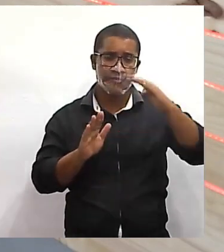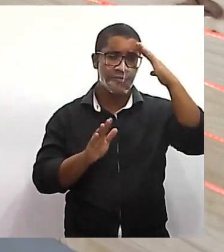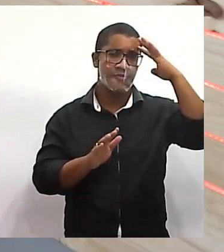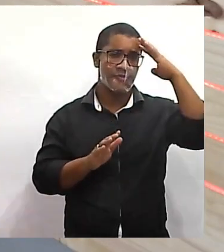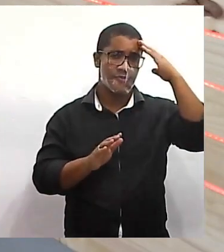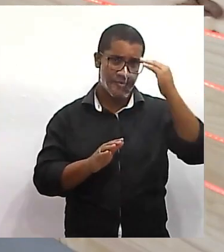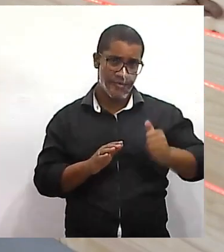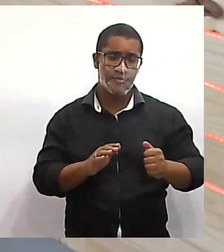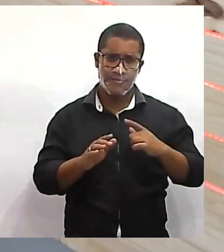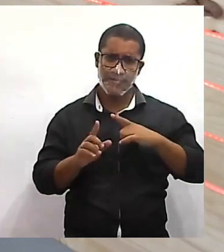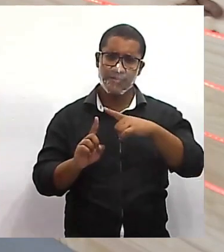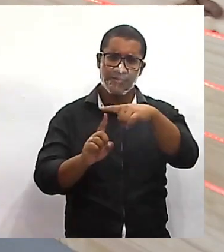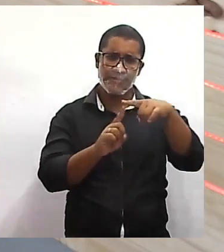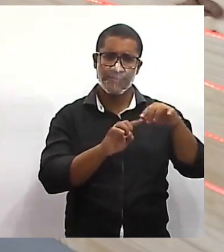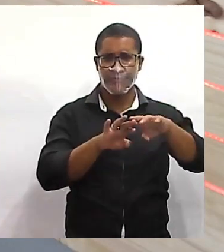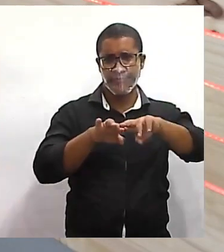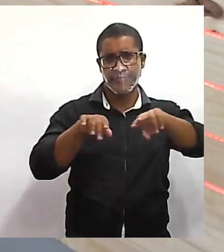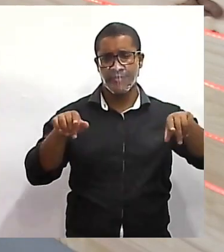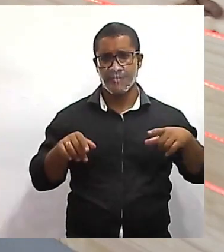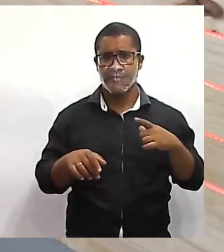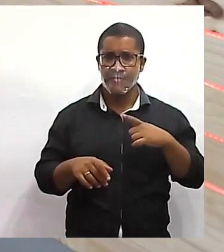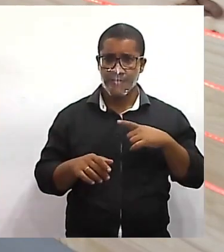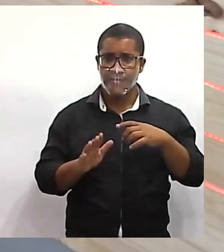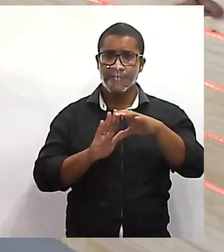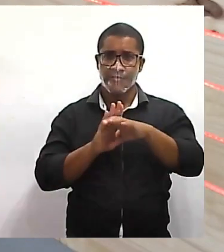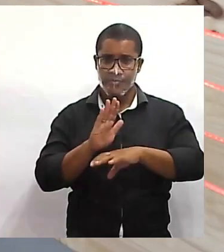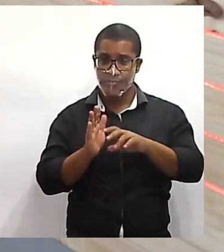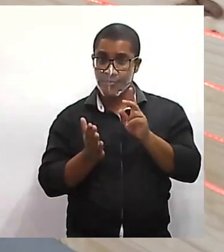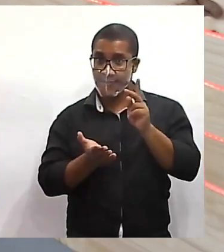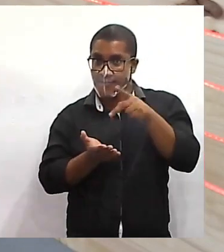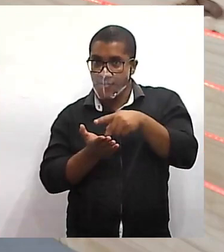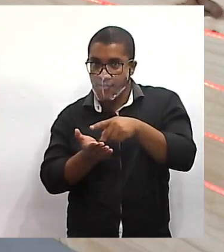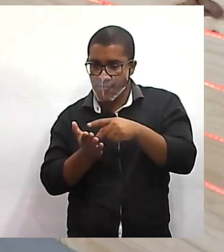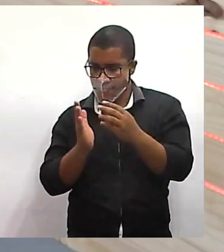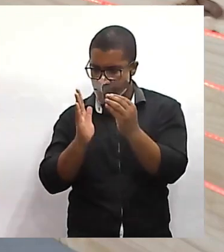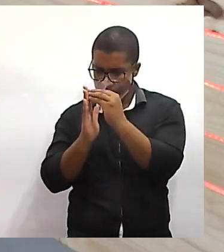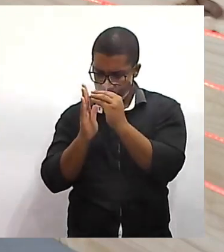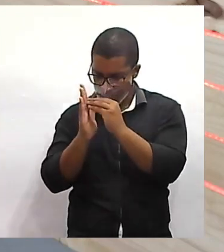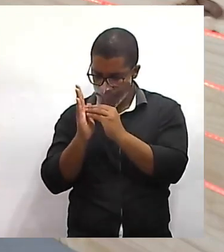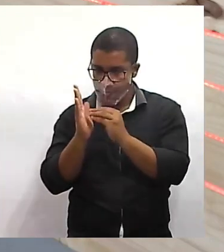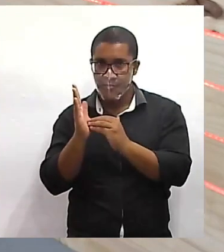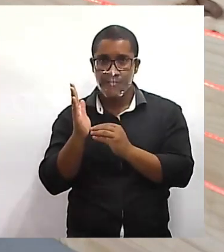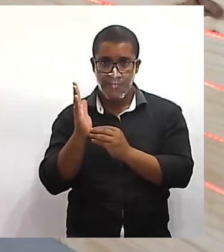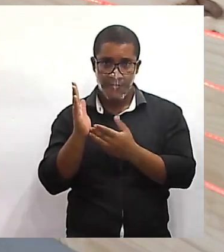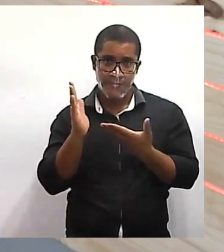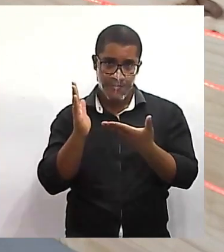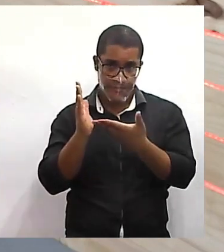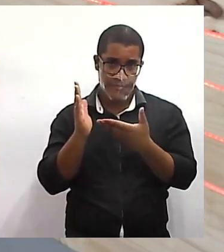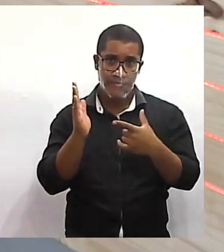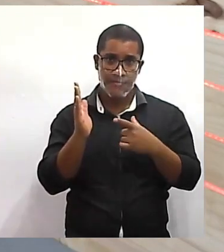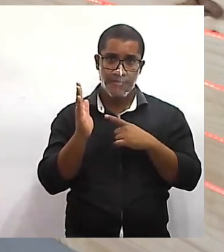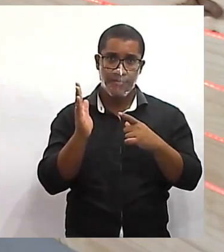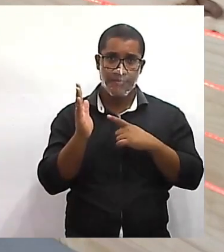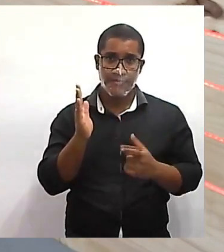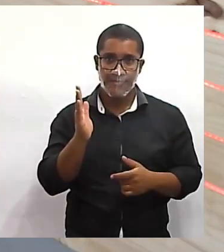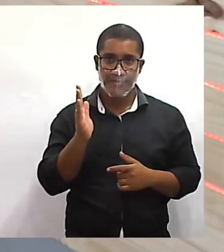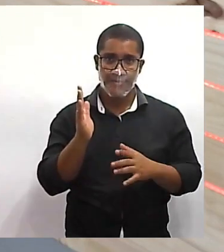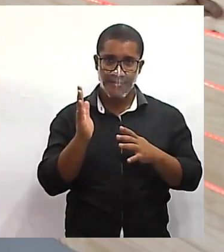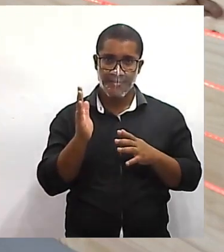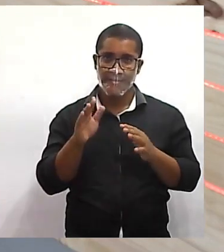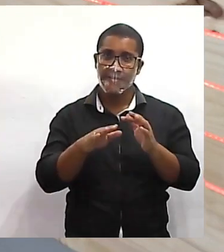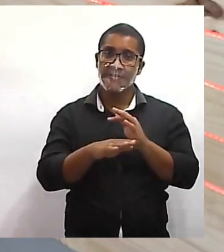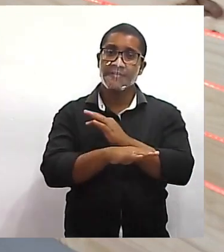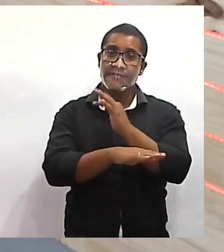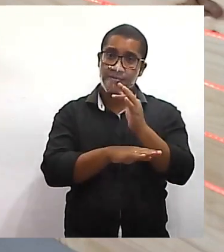tem vários tipos. Né? Tem aquele currículo real, que é o currículo que, aliás, o currículo formal,